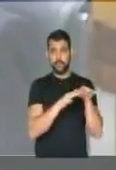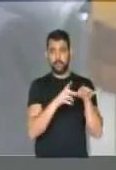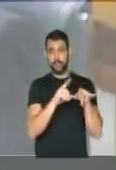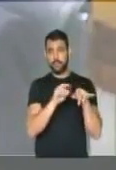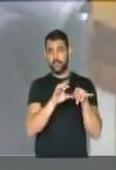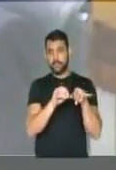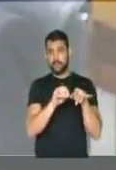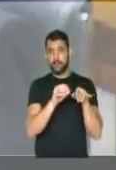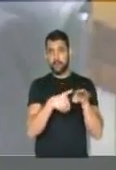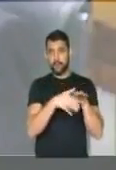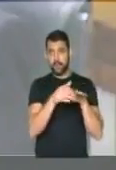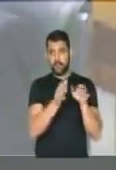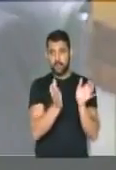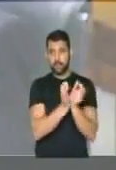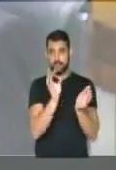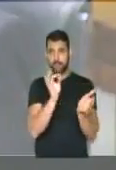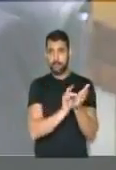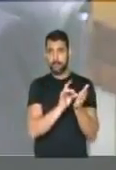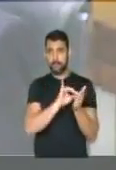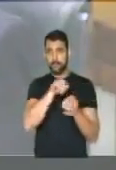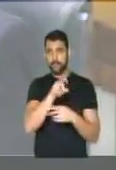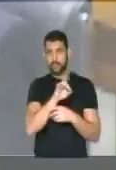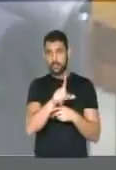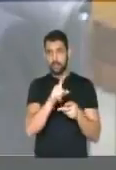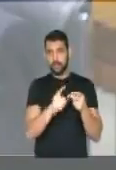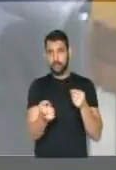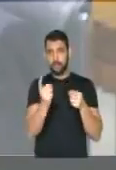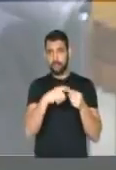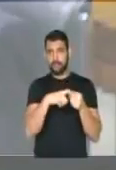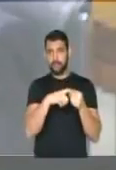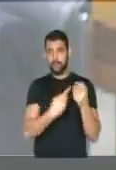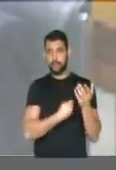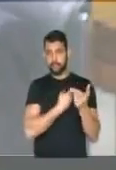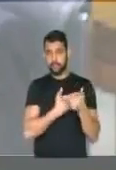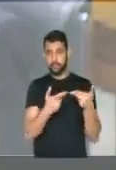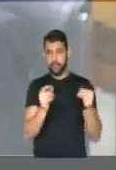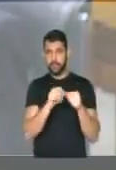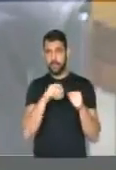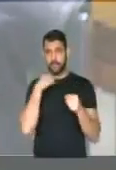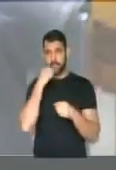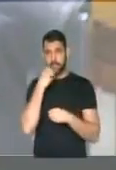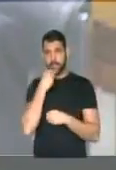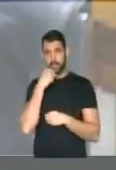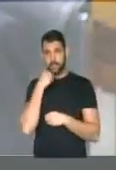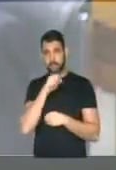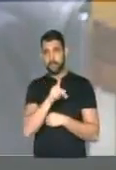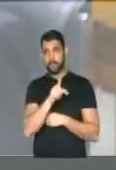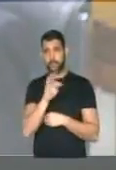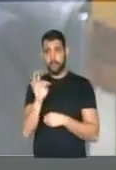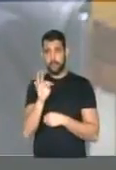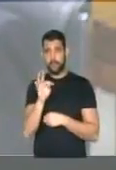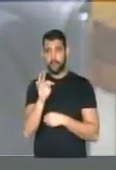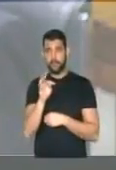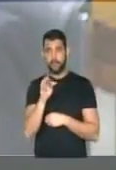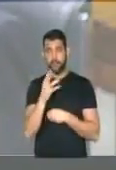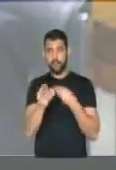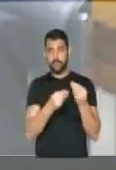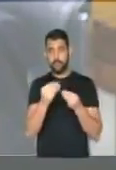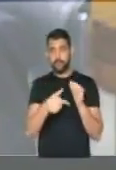deliberada, orientado certamente por Zé Disseu, que voltou à tona, dos senadores e senadoras do PT, que de